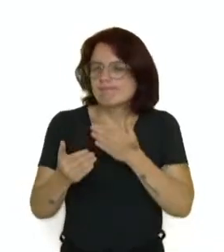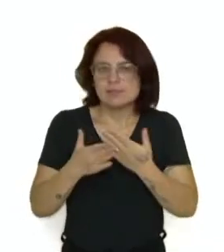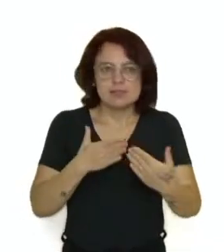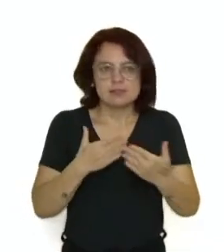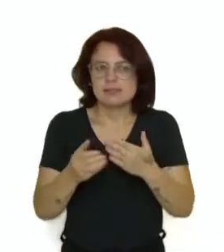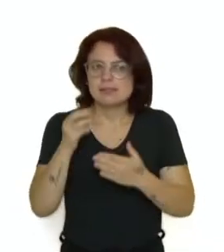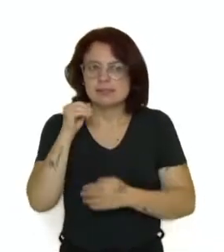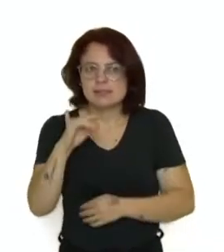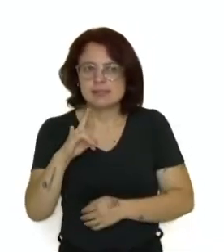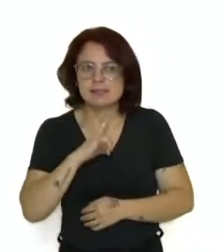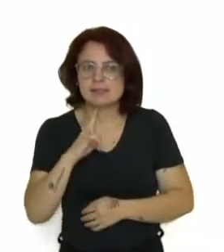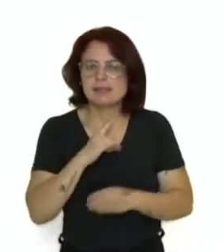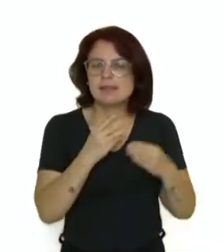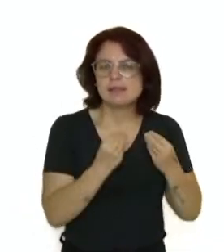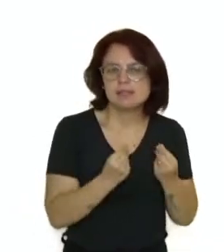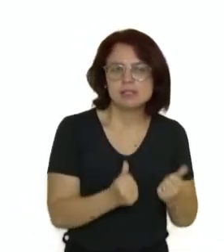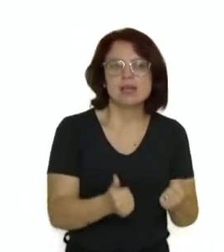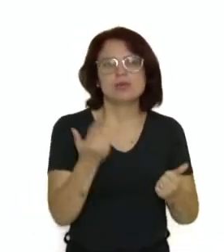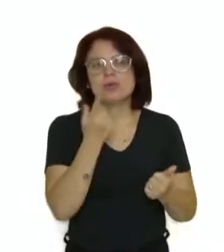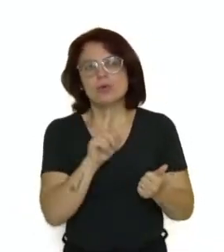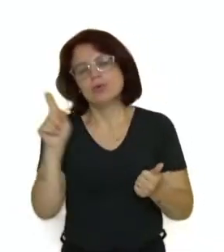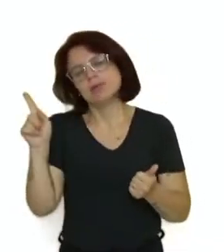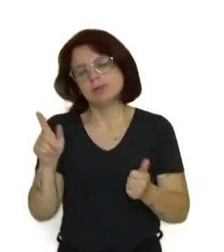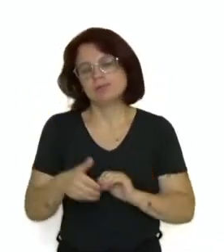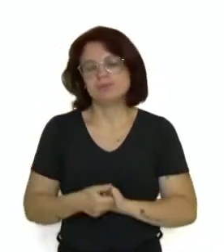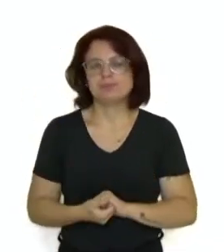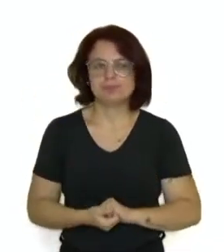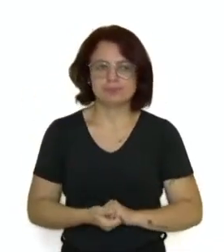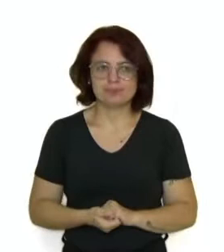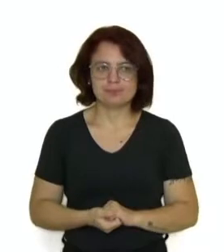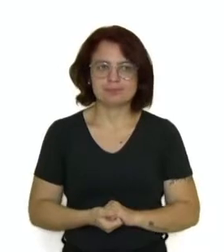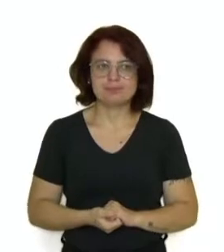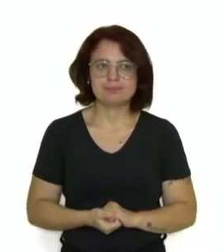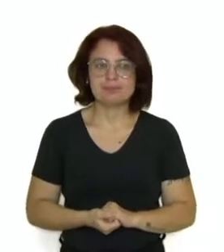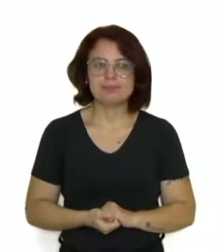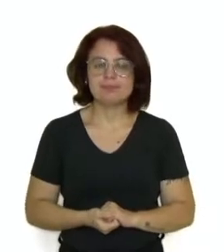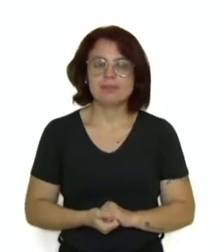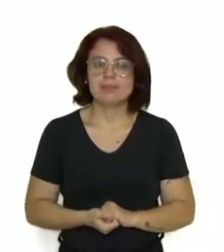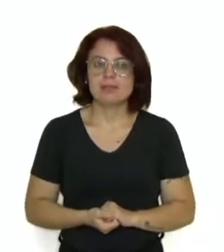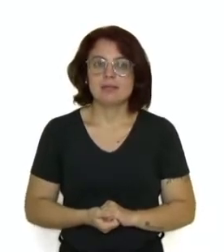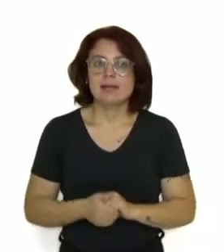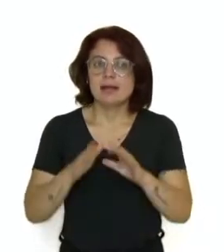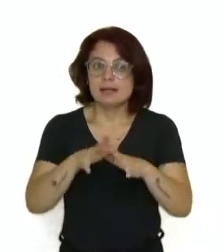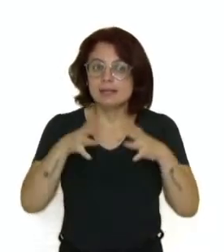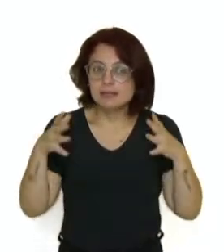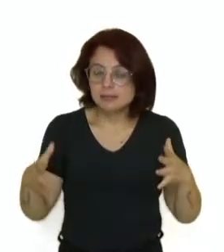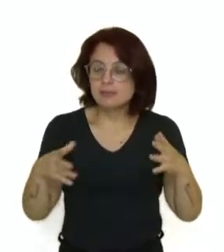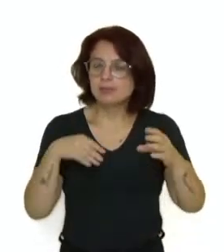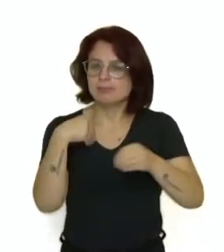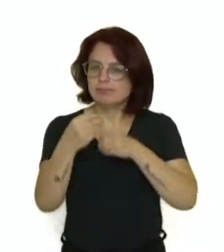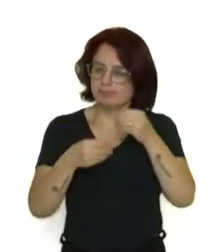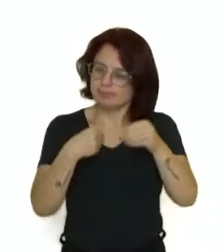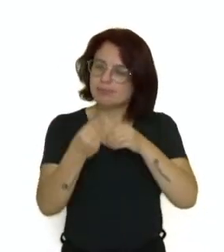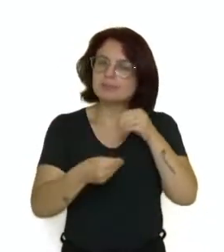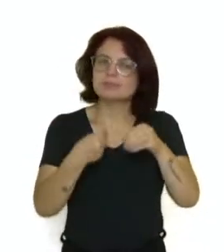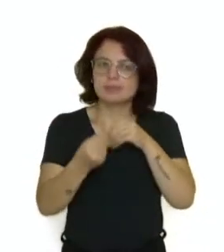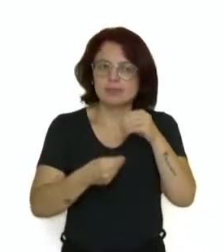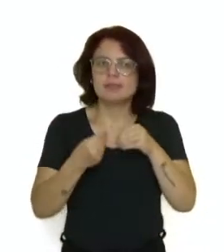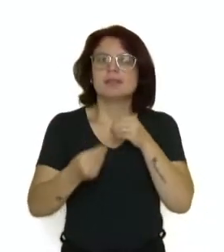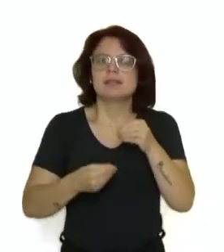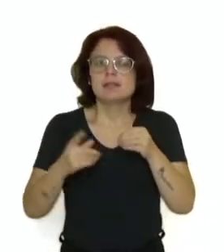se foram sintetizados por seres vivos ou não. A grande maioria das moléculas